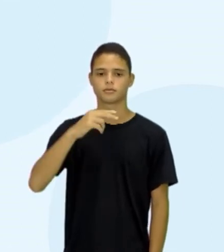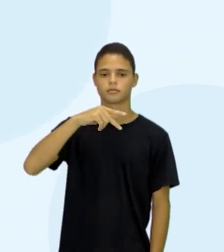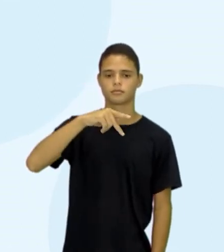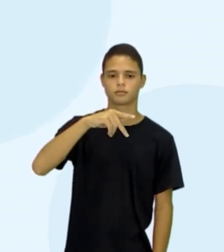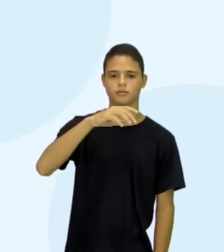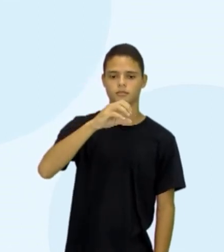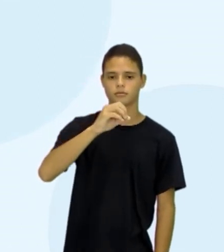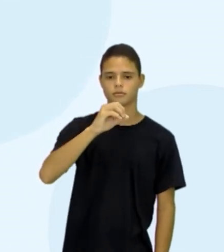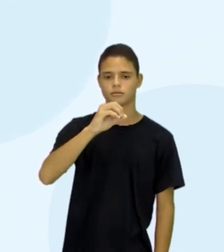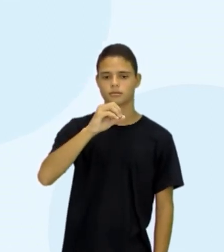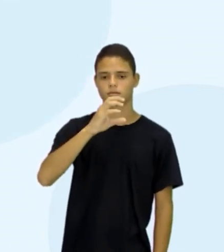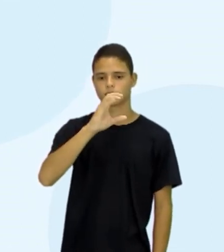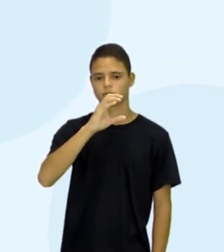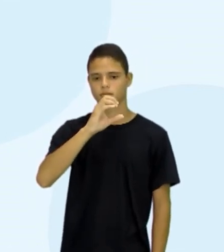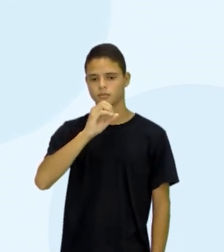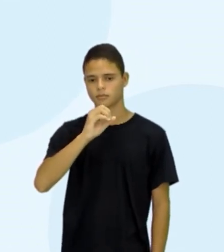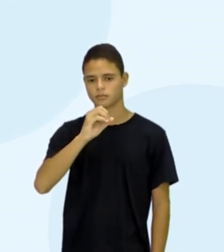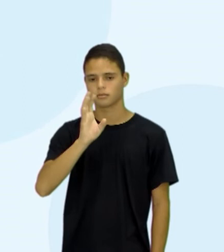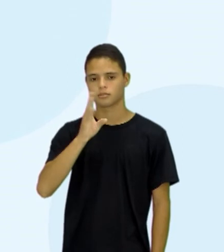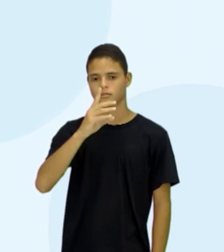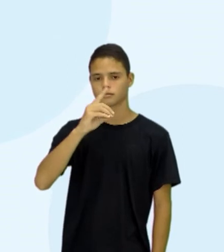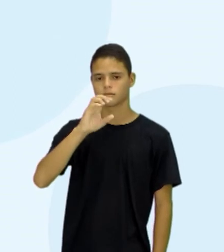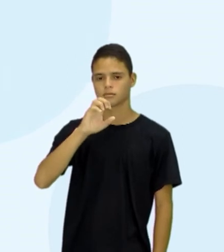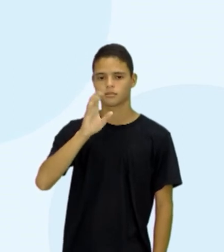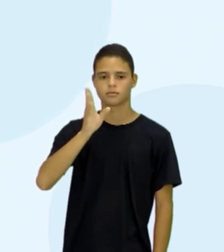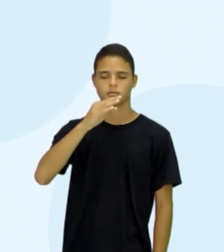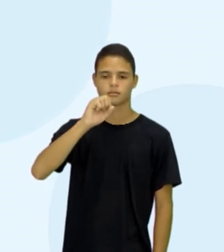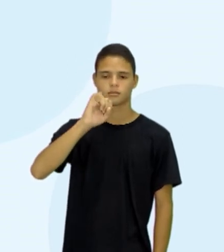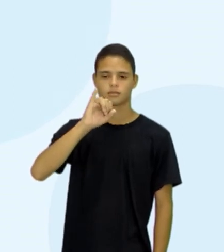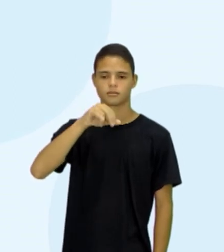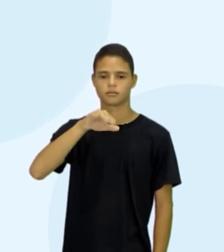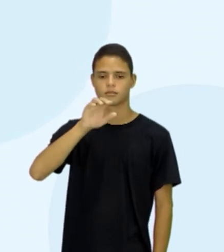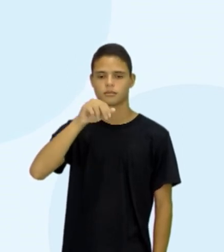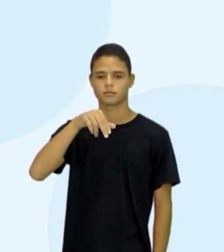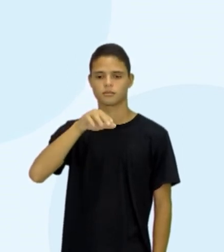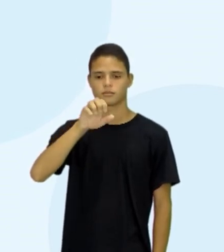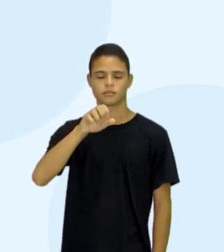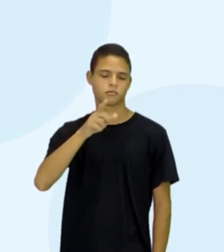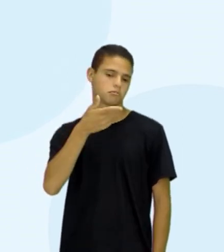poço não tinha sombra num determinado horário. Por exemplo,